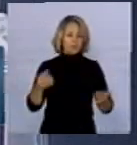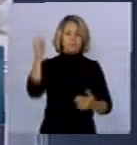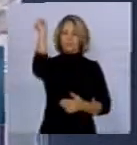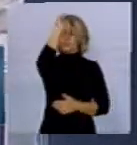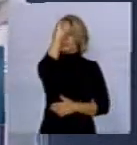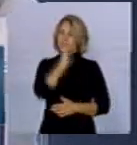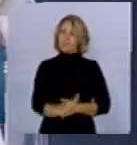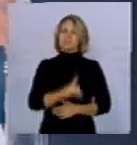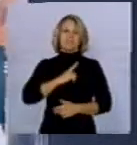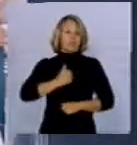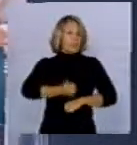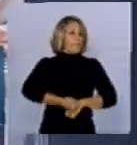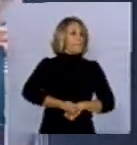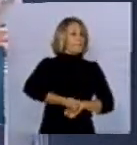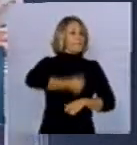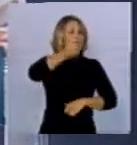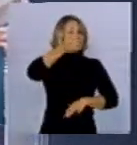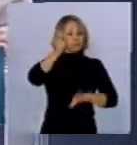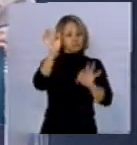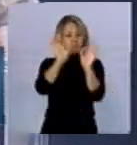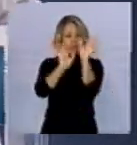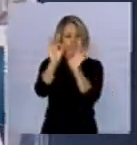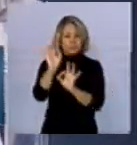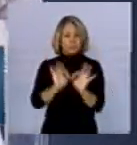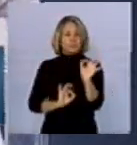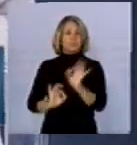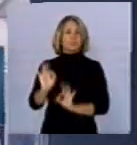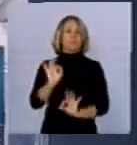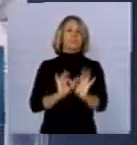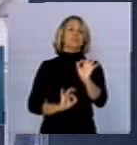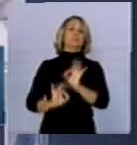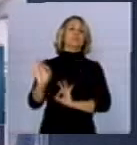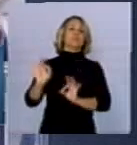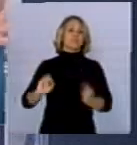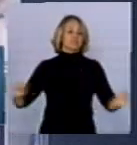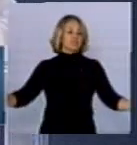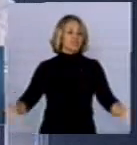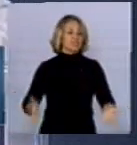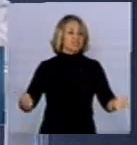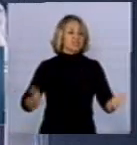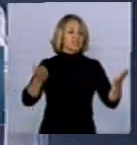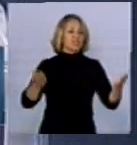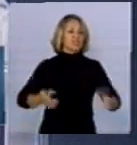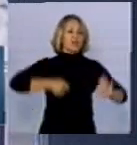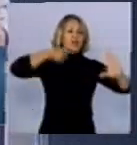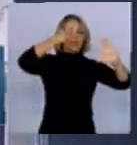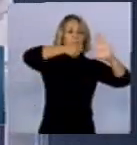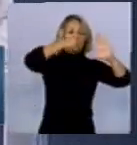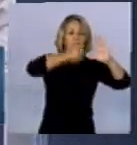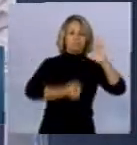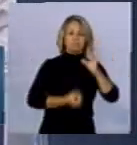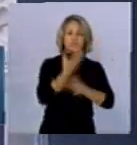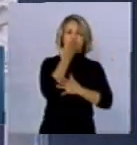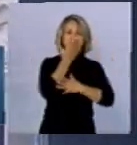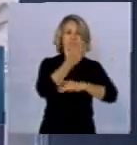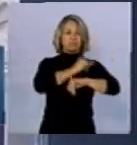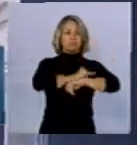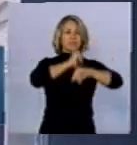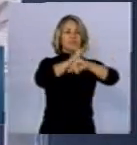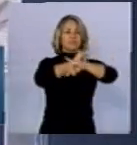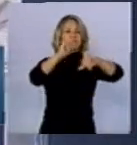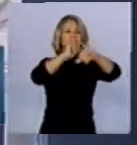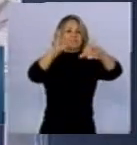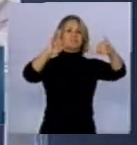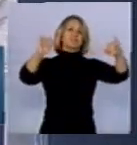o melhor sinal de mecanismos de incentivo à produção e a difusão